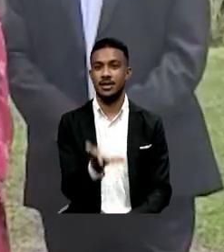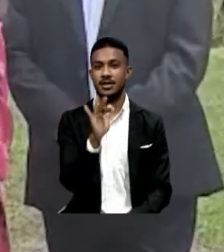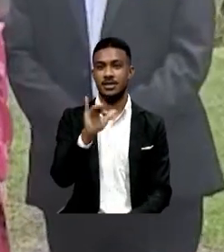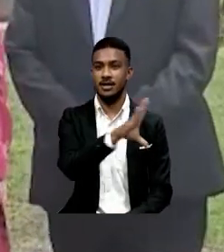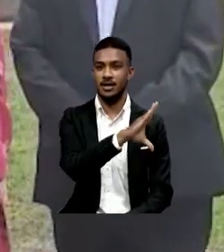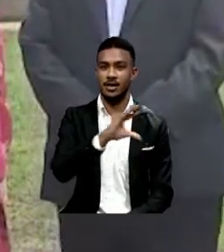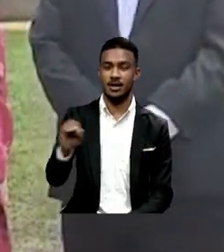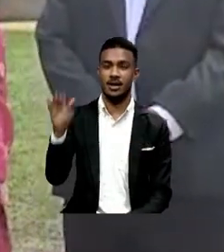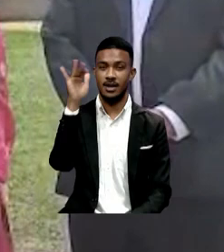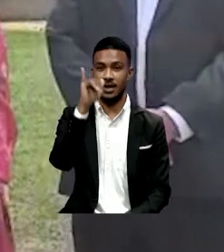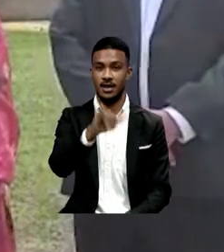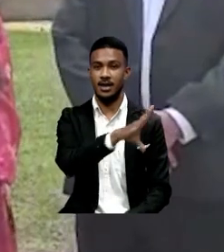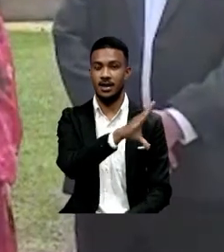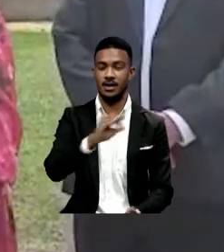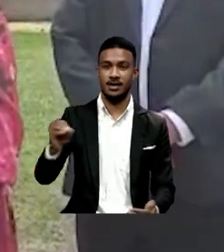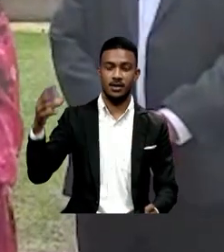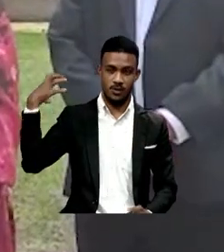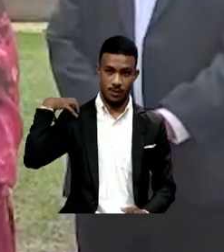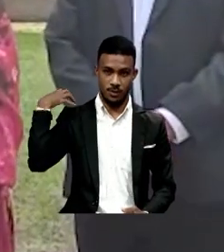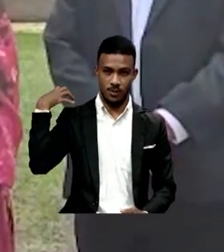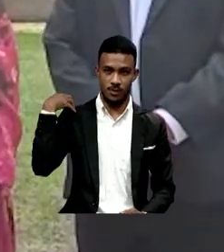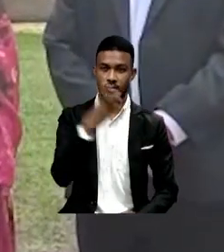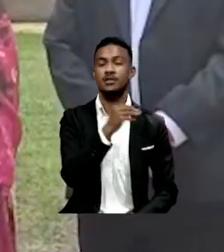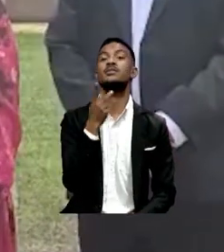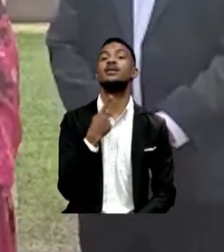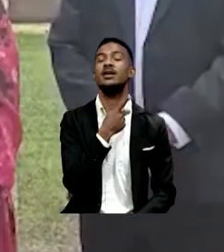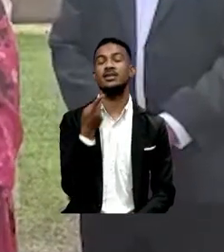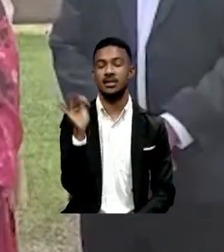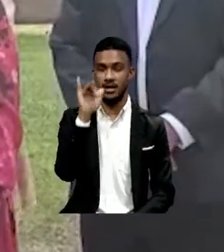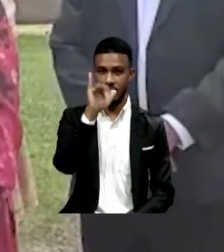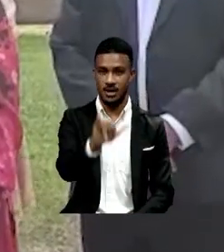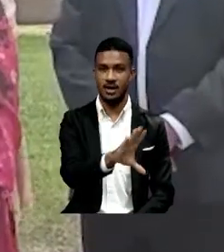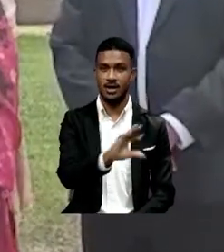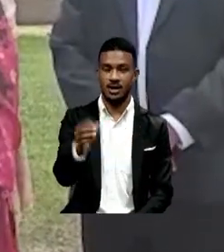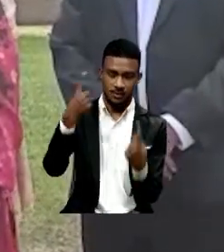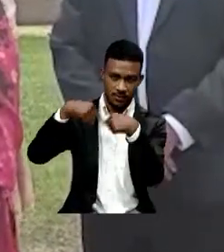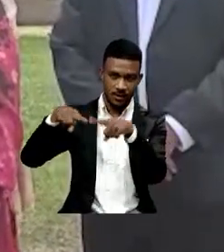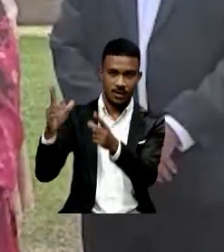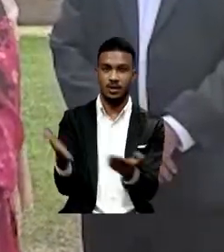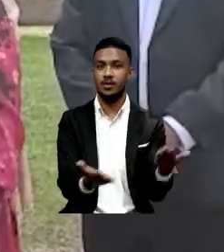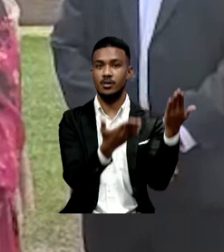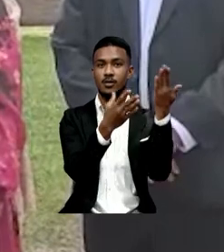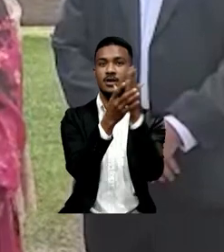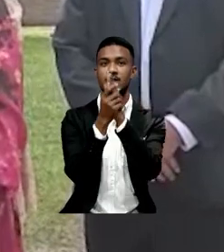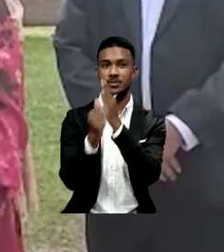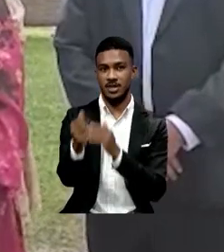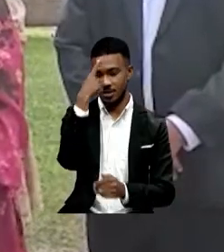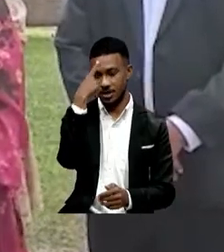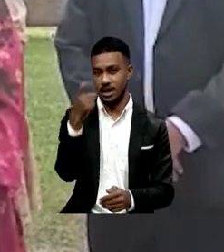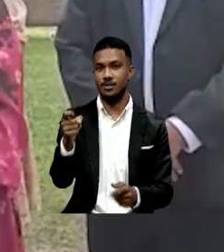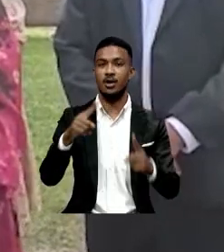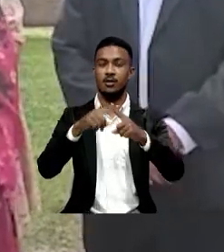seminaristas, diáconos, quando fila, Lori, Esperança, também honra em